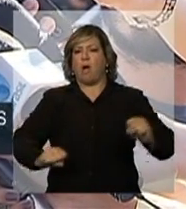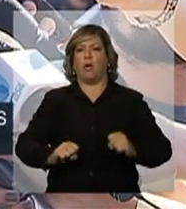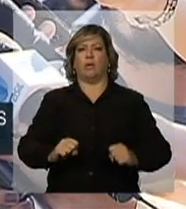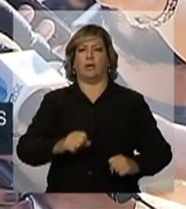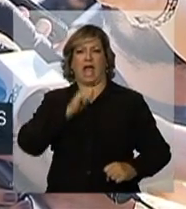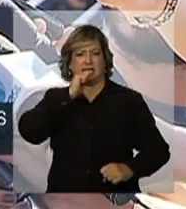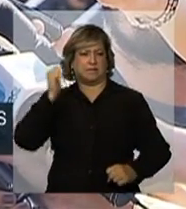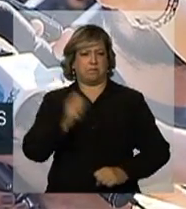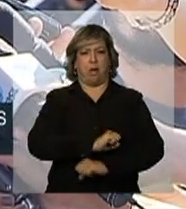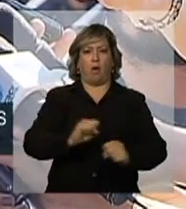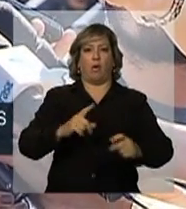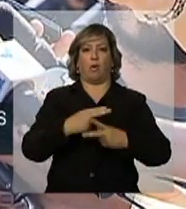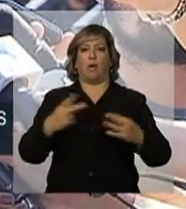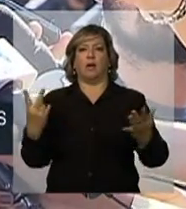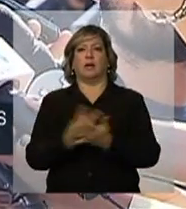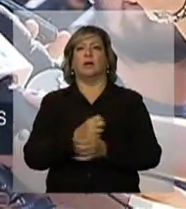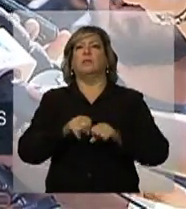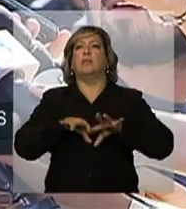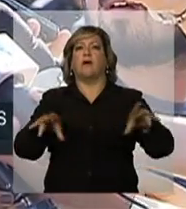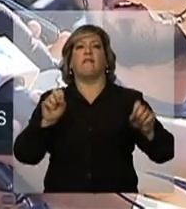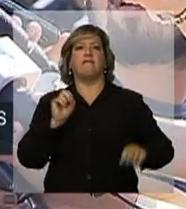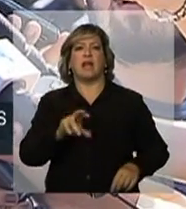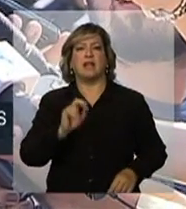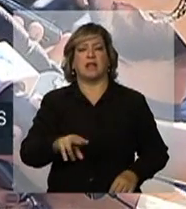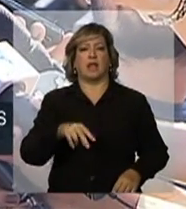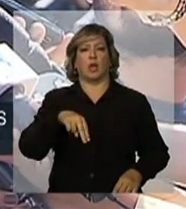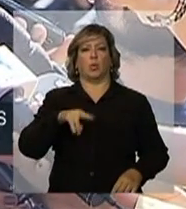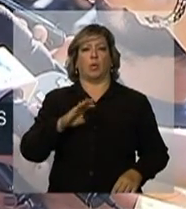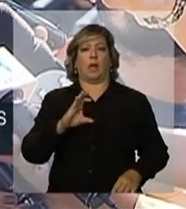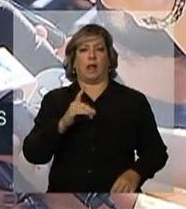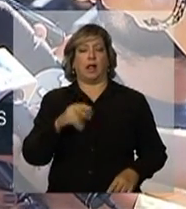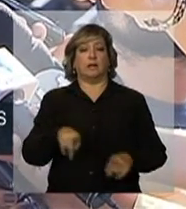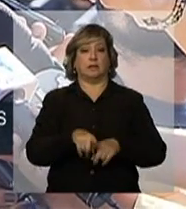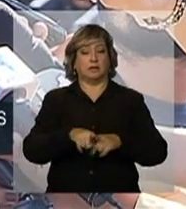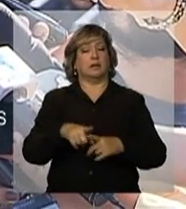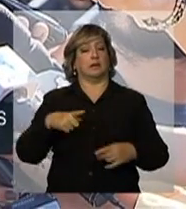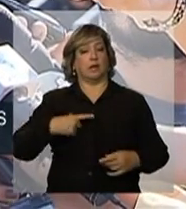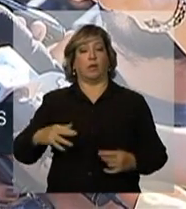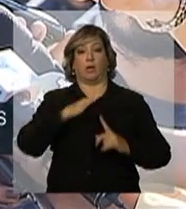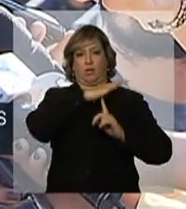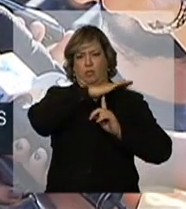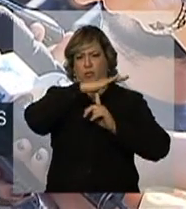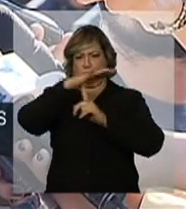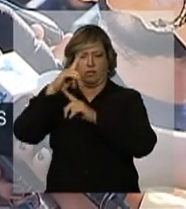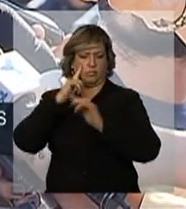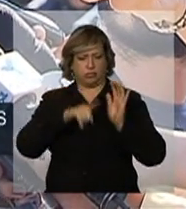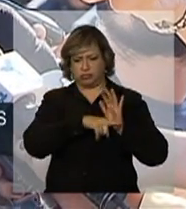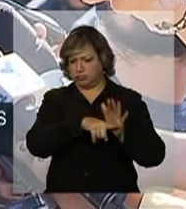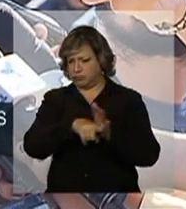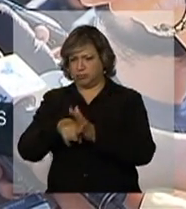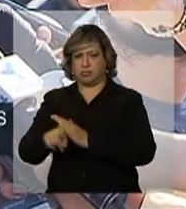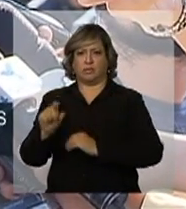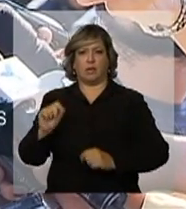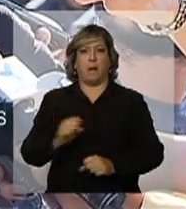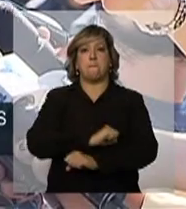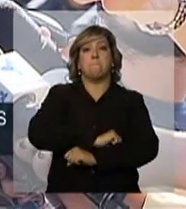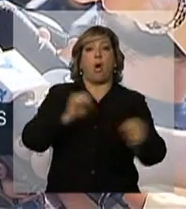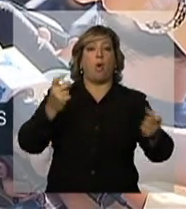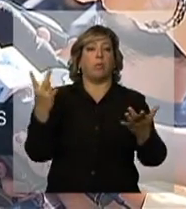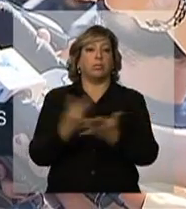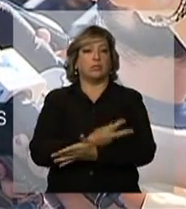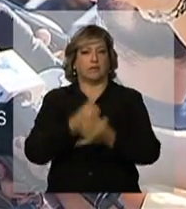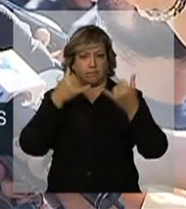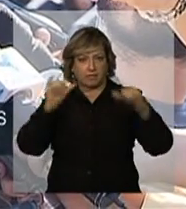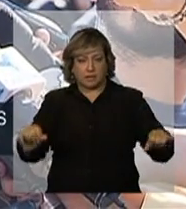química, biológica, radiológica e nuclear, emprego de helicópteros, fiscalização de explosivos, a segurança de